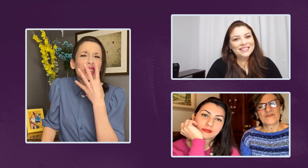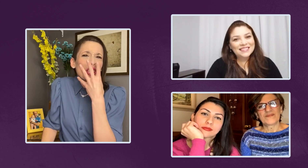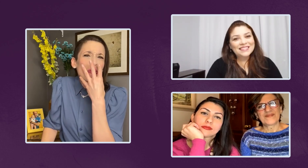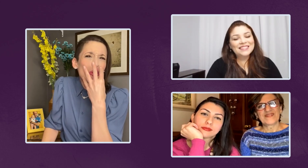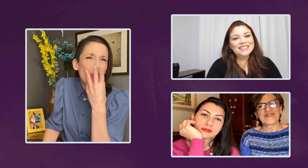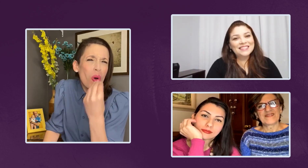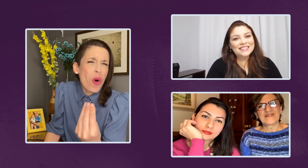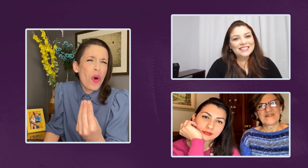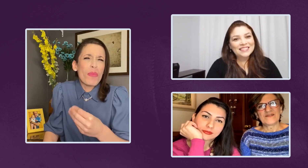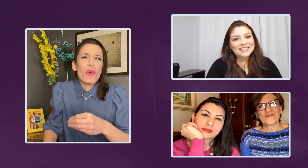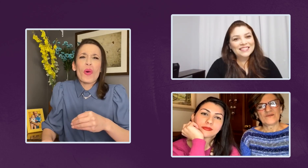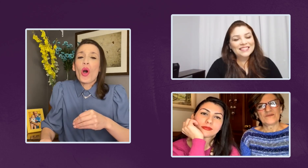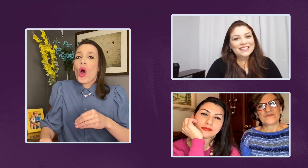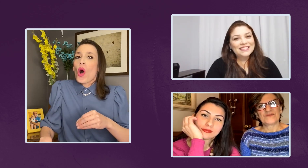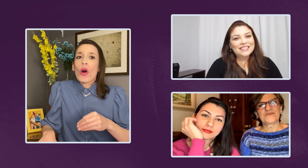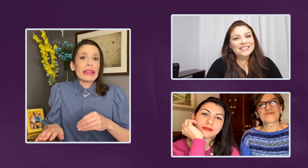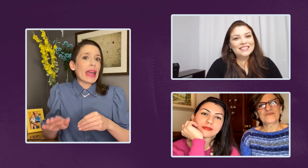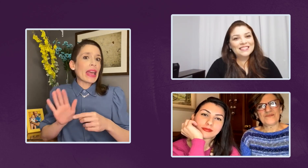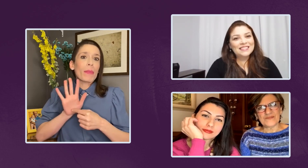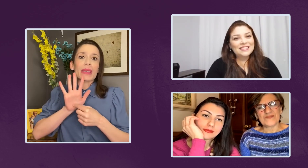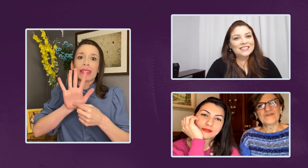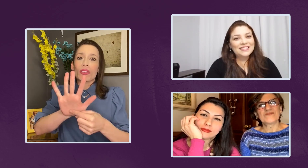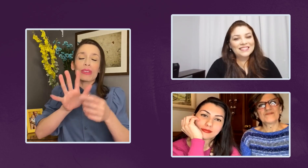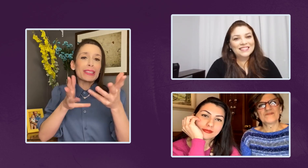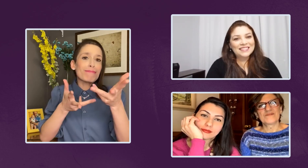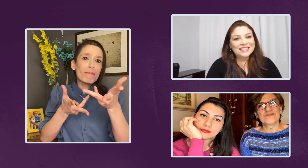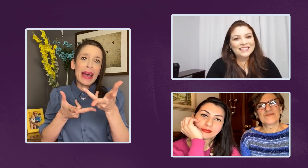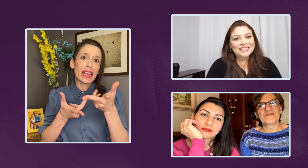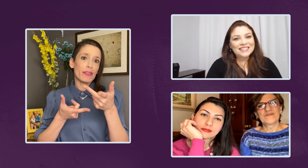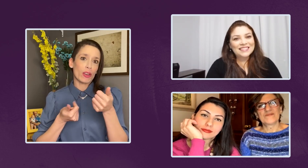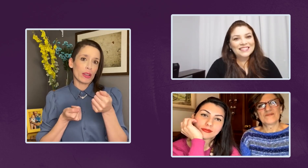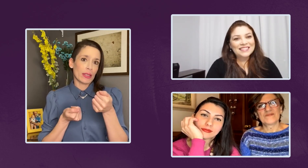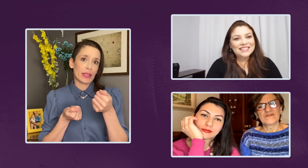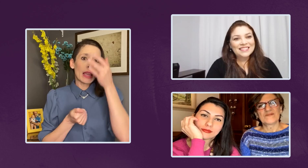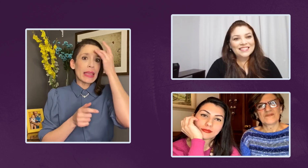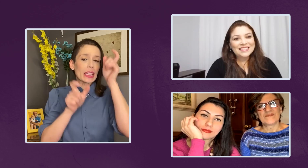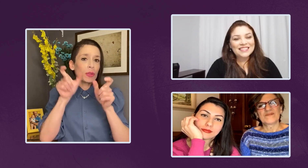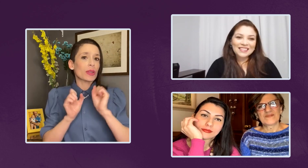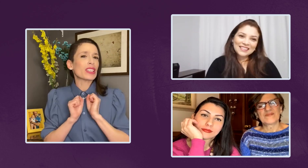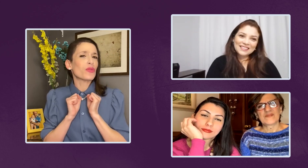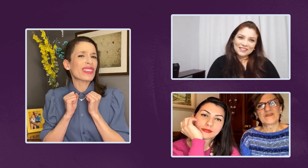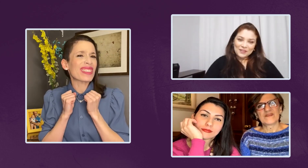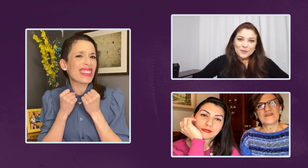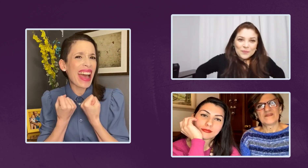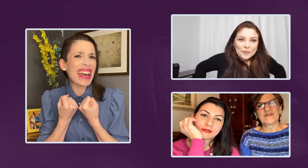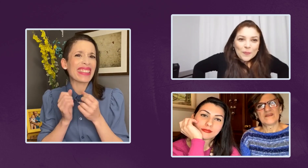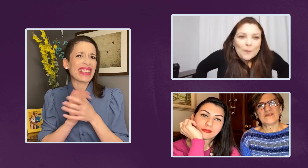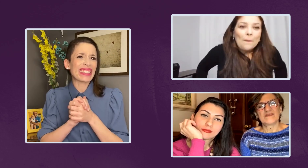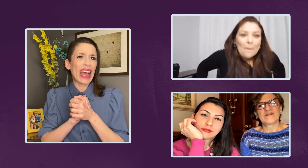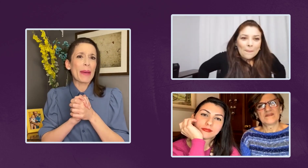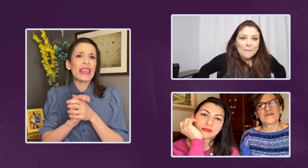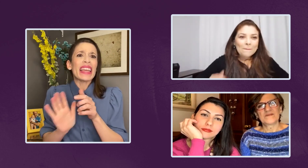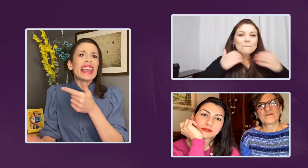vermelho, aí tinha um lobo. Olha, eram apresentações maravilhosas. E as pessoas